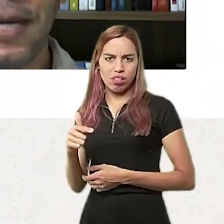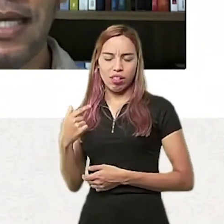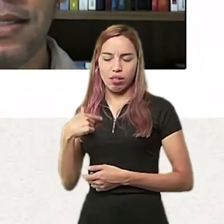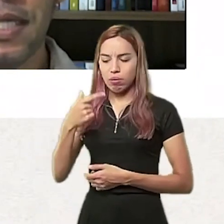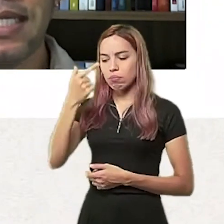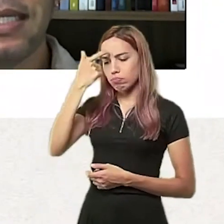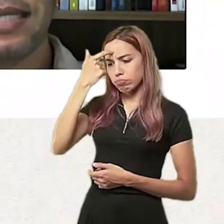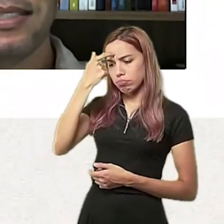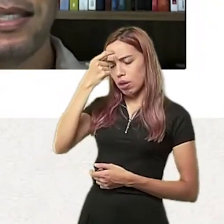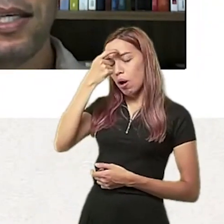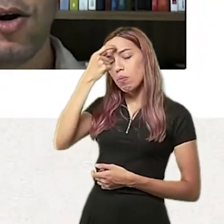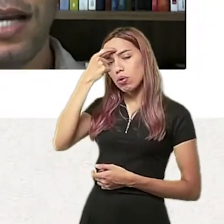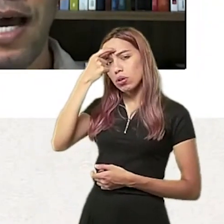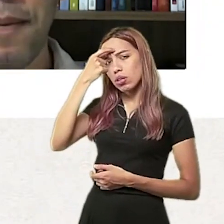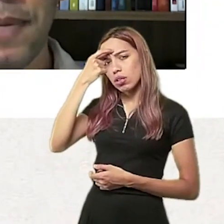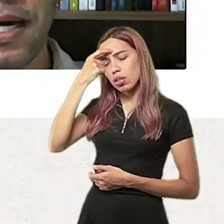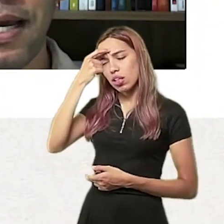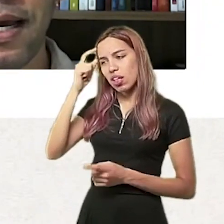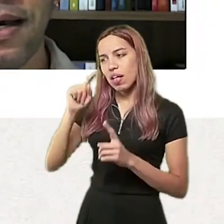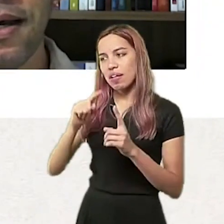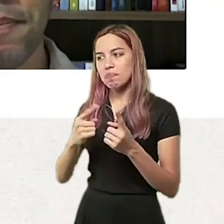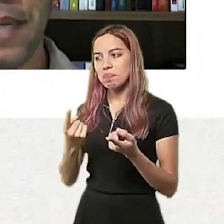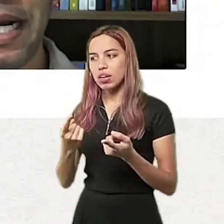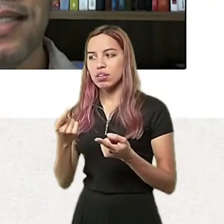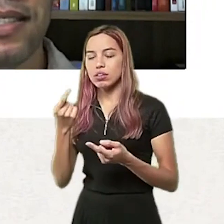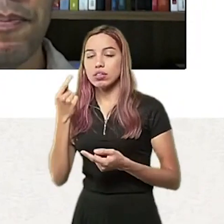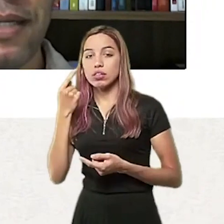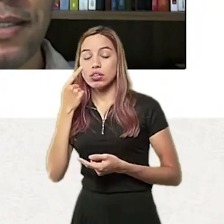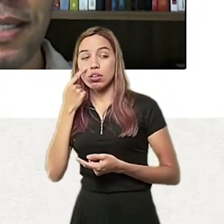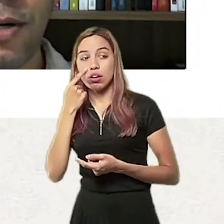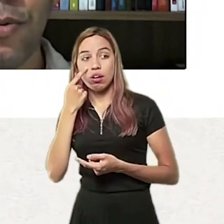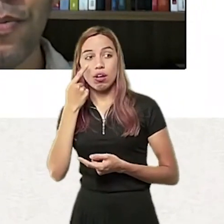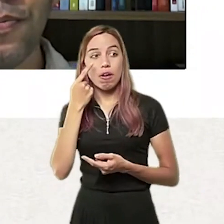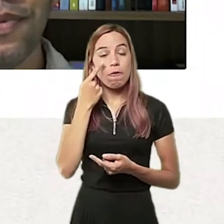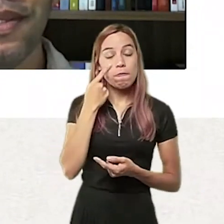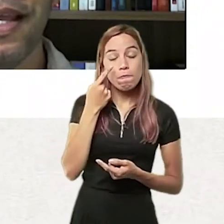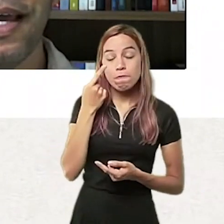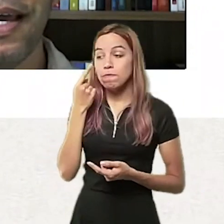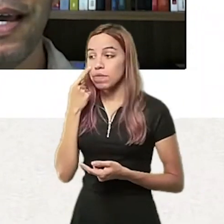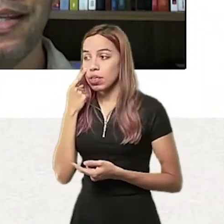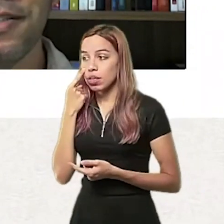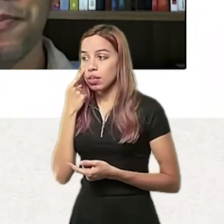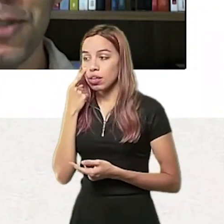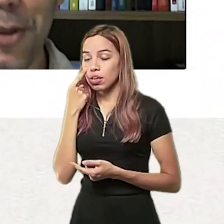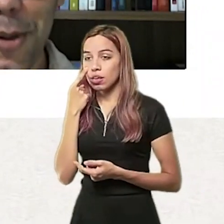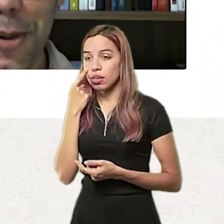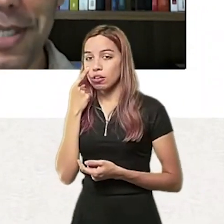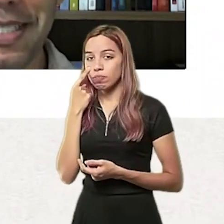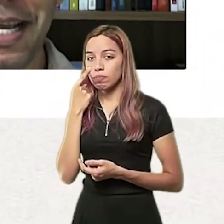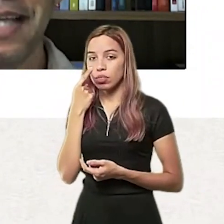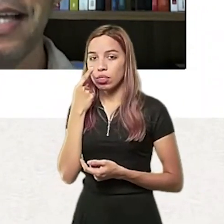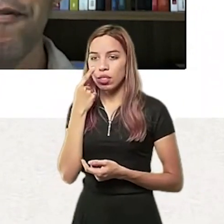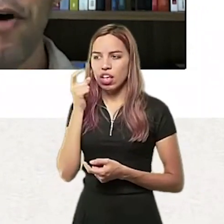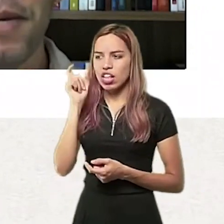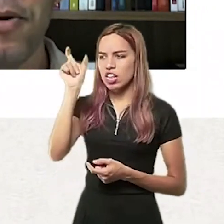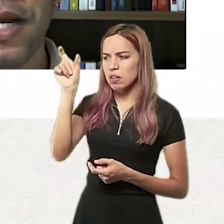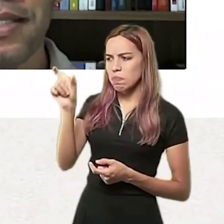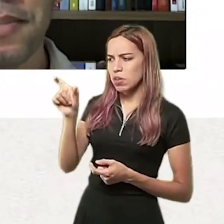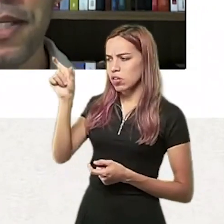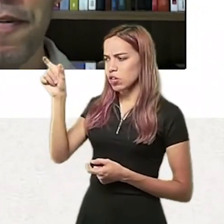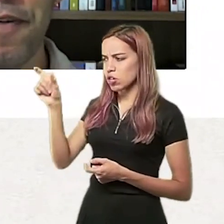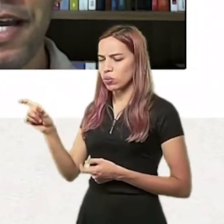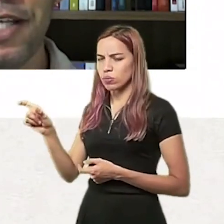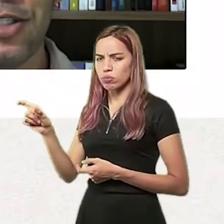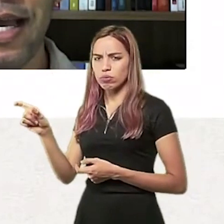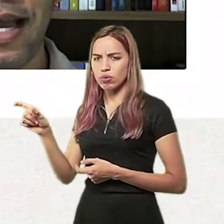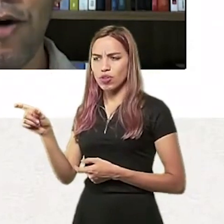convicções, mas ainda assim olhar para essa expressão, né, das pessoas, da forma como